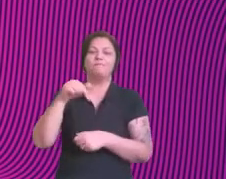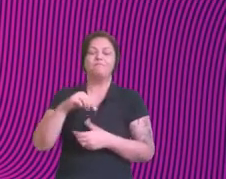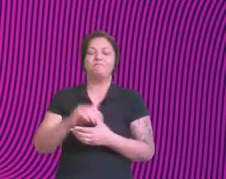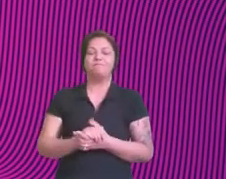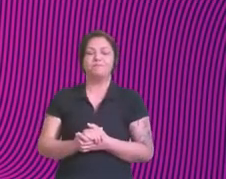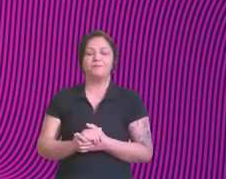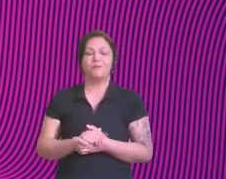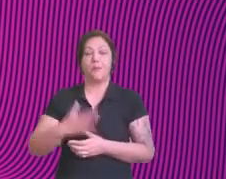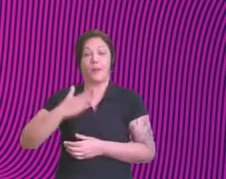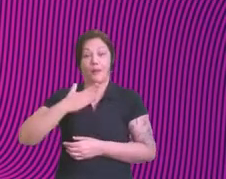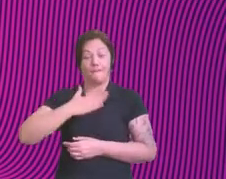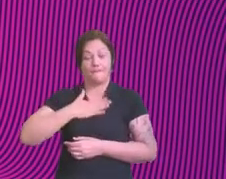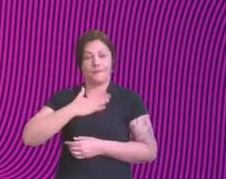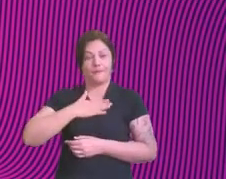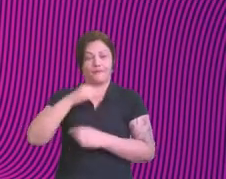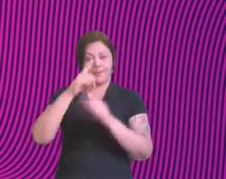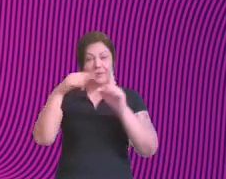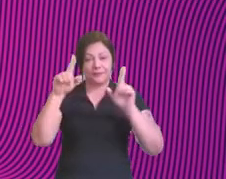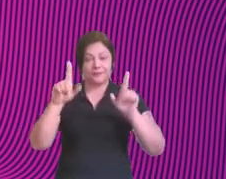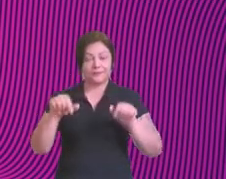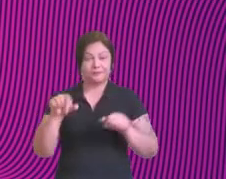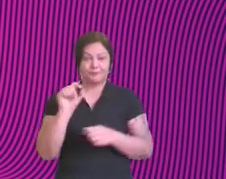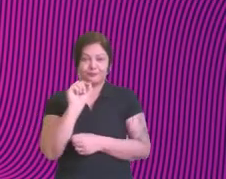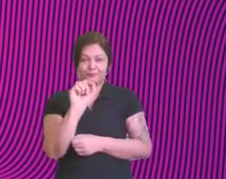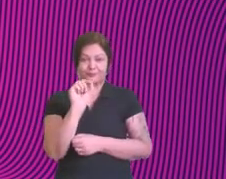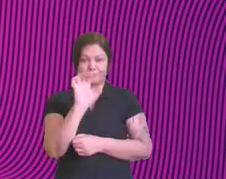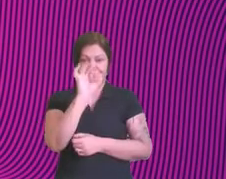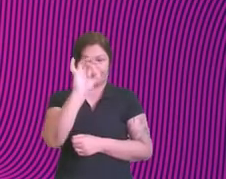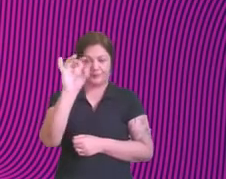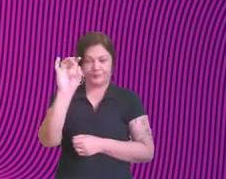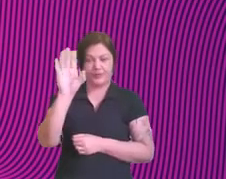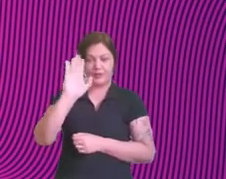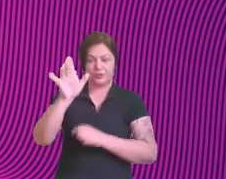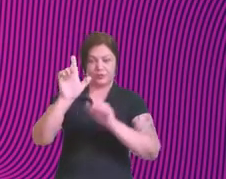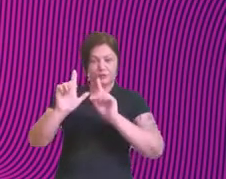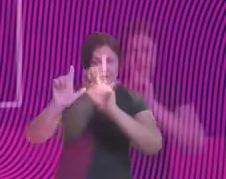Meu caso já tá compartilhado?